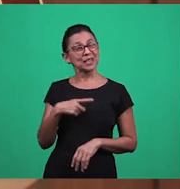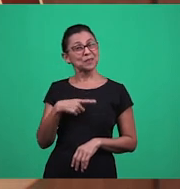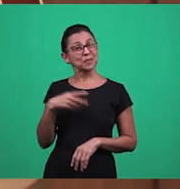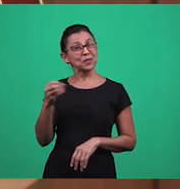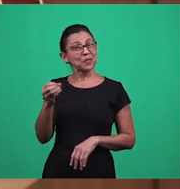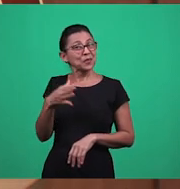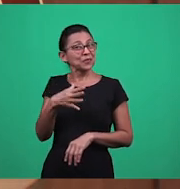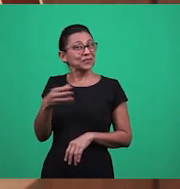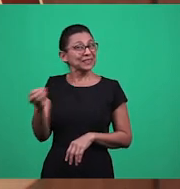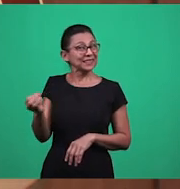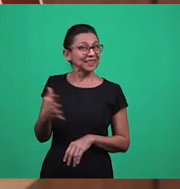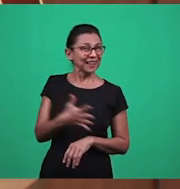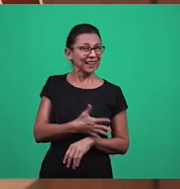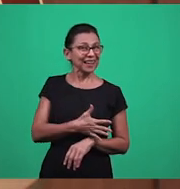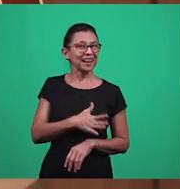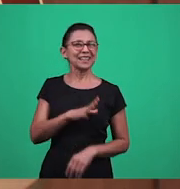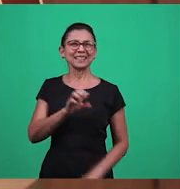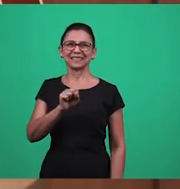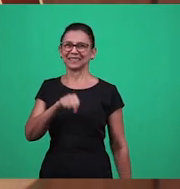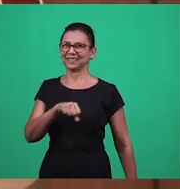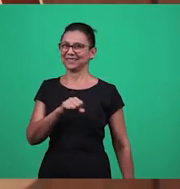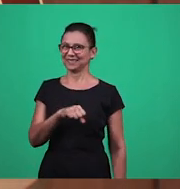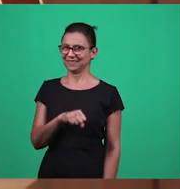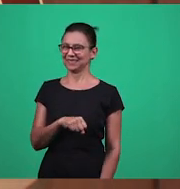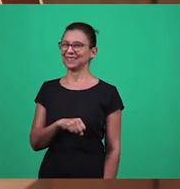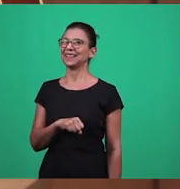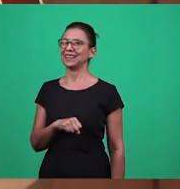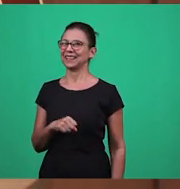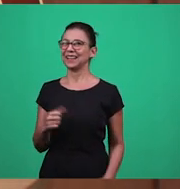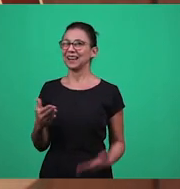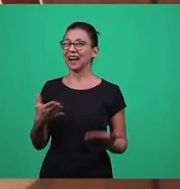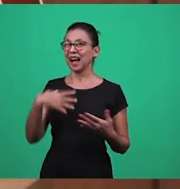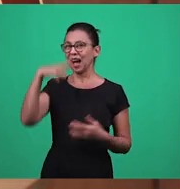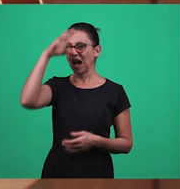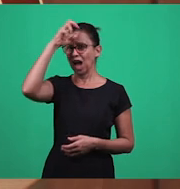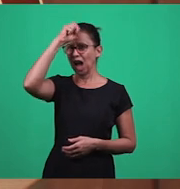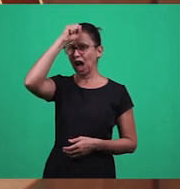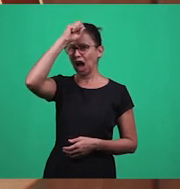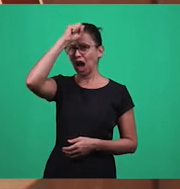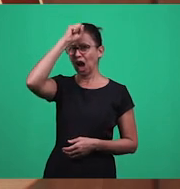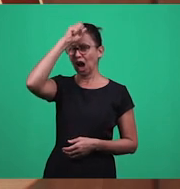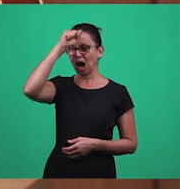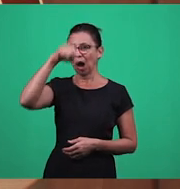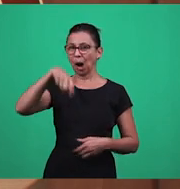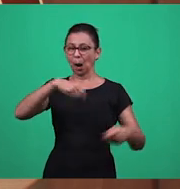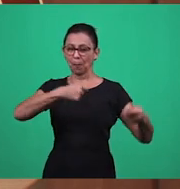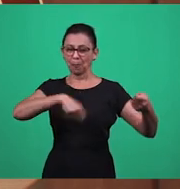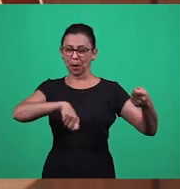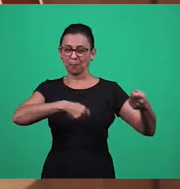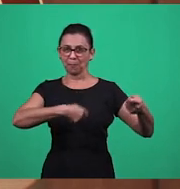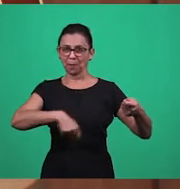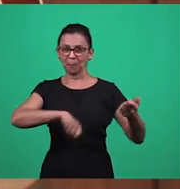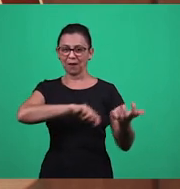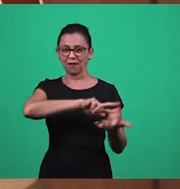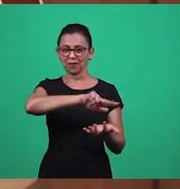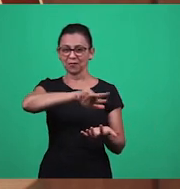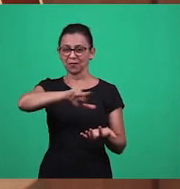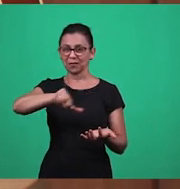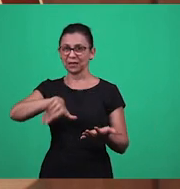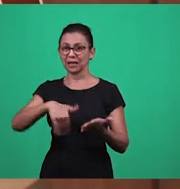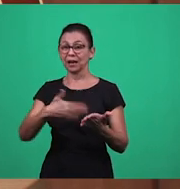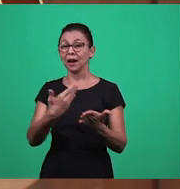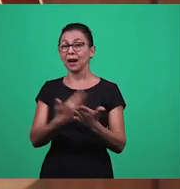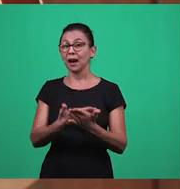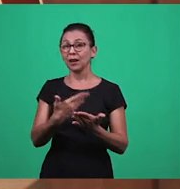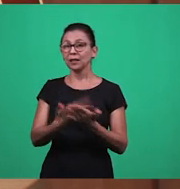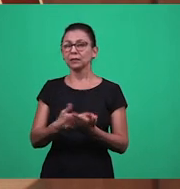uma novidade. E essa novidade é que nós vamos aprender a tocar instrumentos.